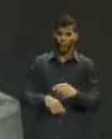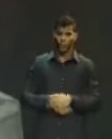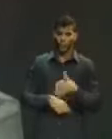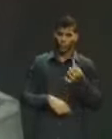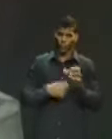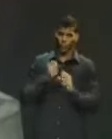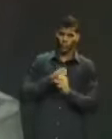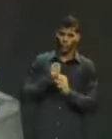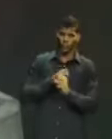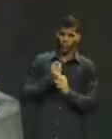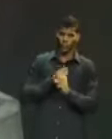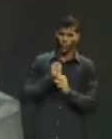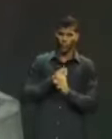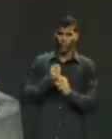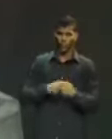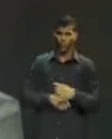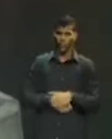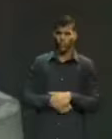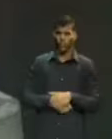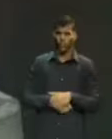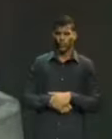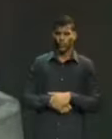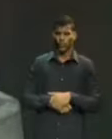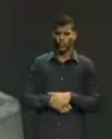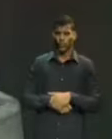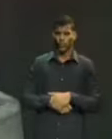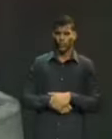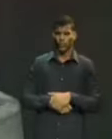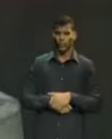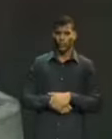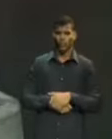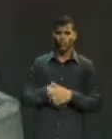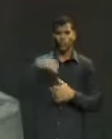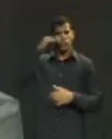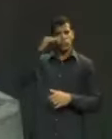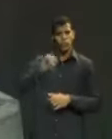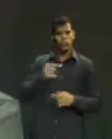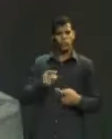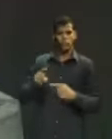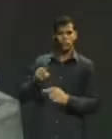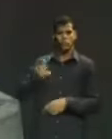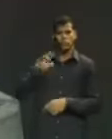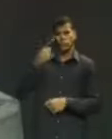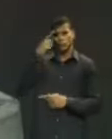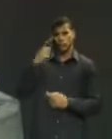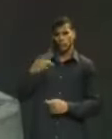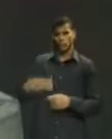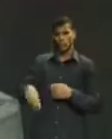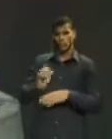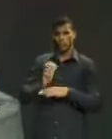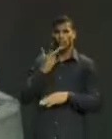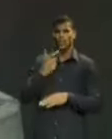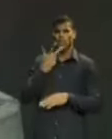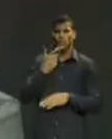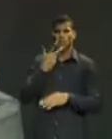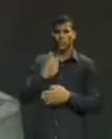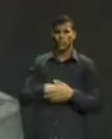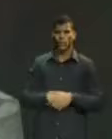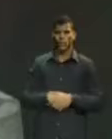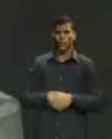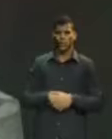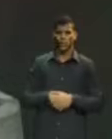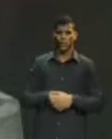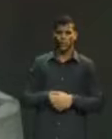anos de trajetória do Comitê de Prevenção à Violência da Assembleia Legislativa do Estado do Ceará, eu quero